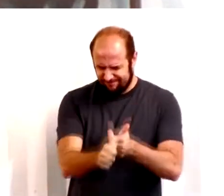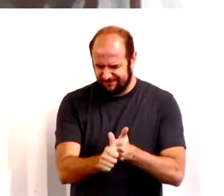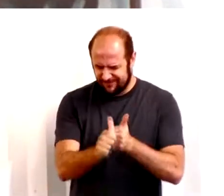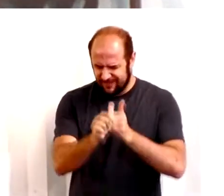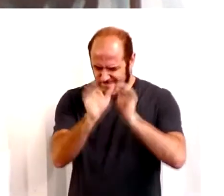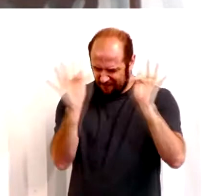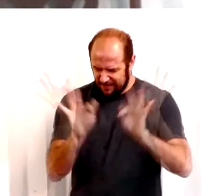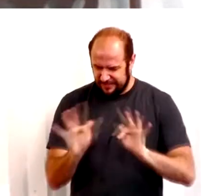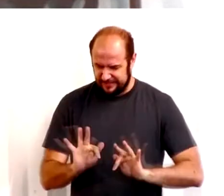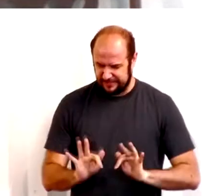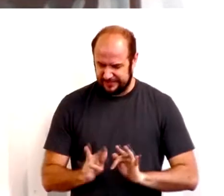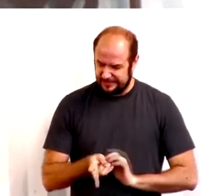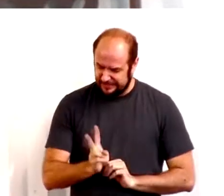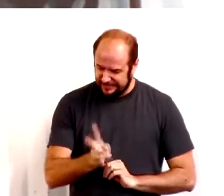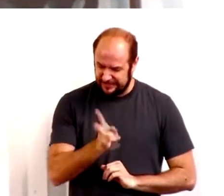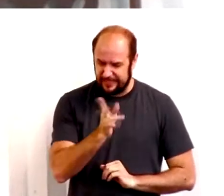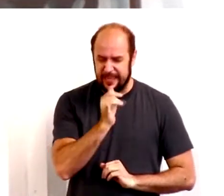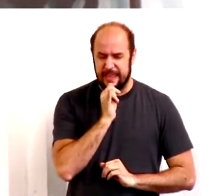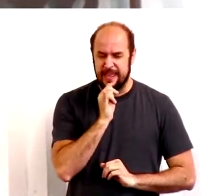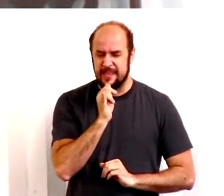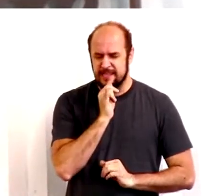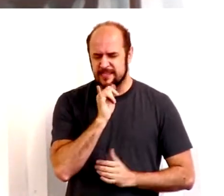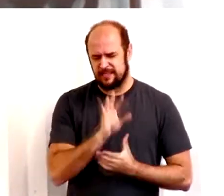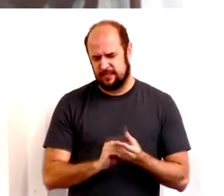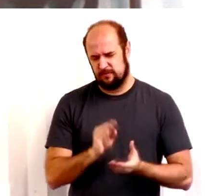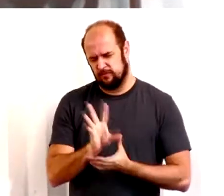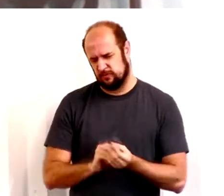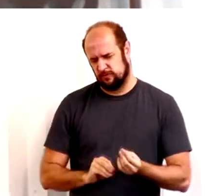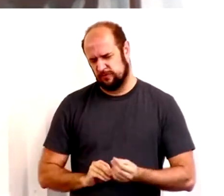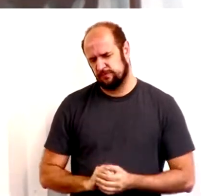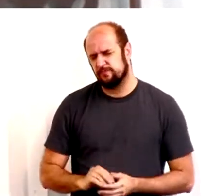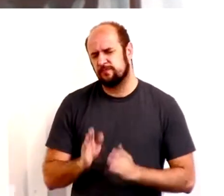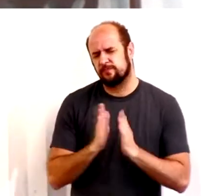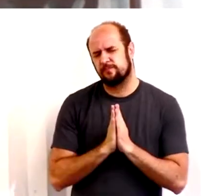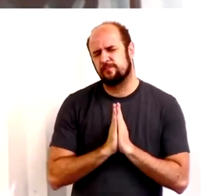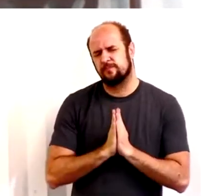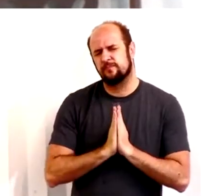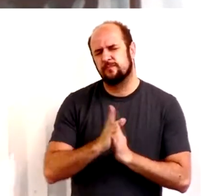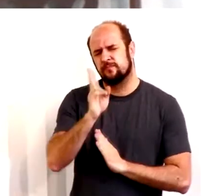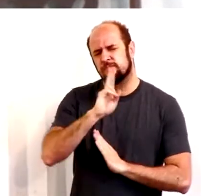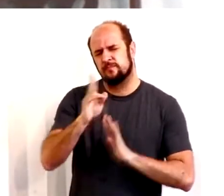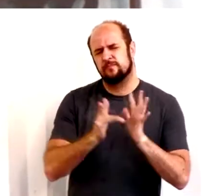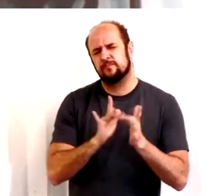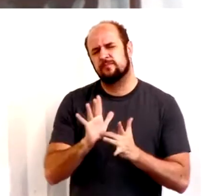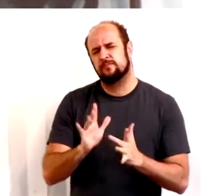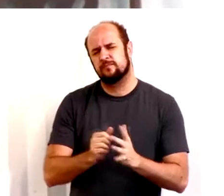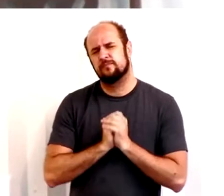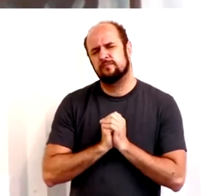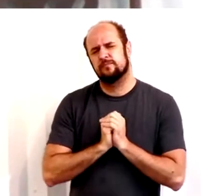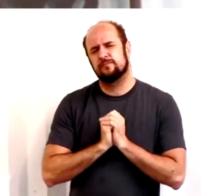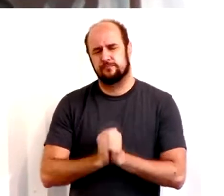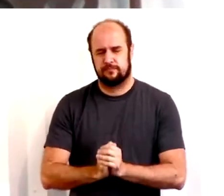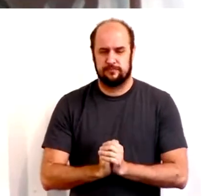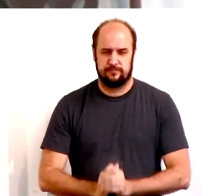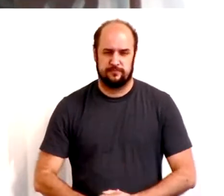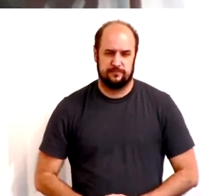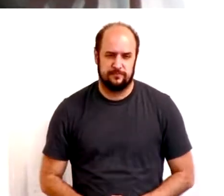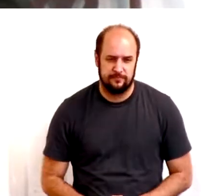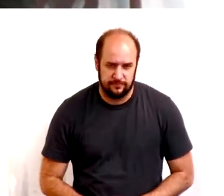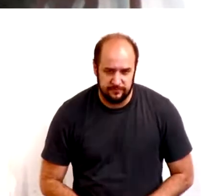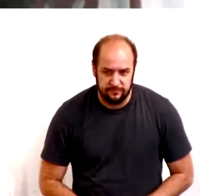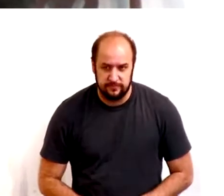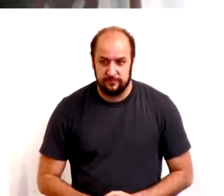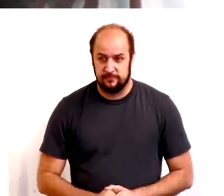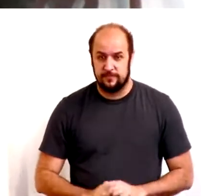sendo modelos e tendo modelos que glorificam o teu nome. É a nossa oração, em nome de Jesus. Amém.